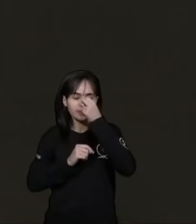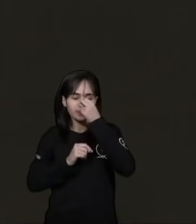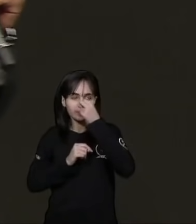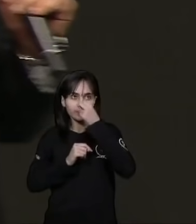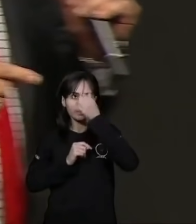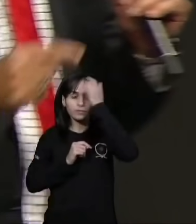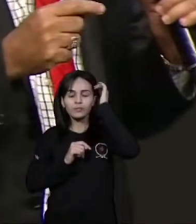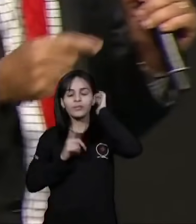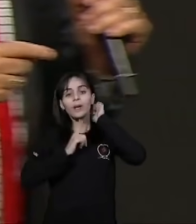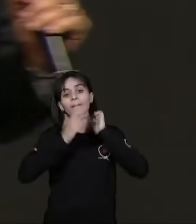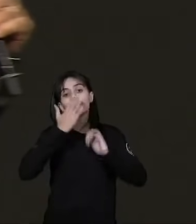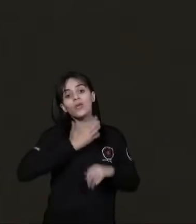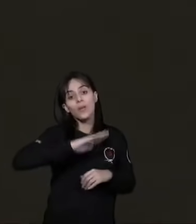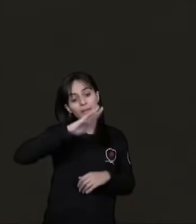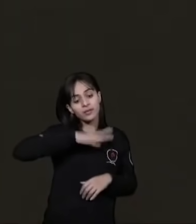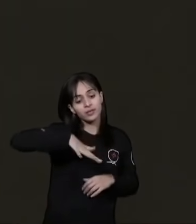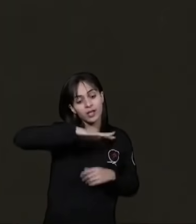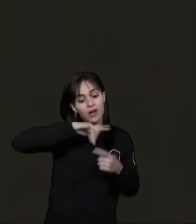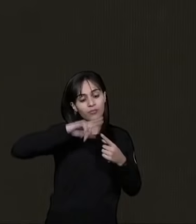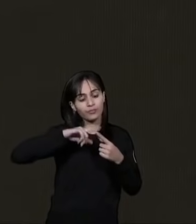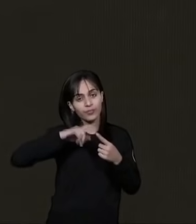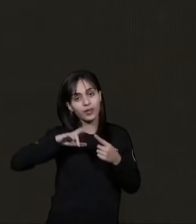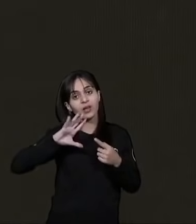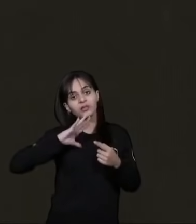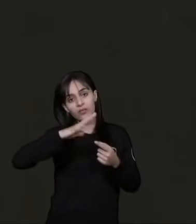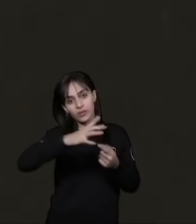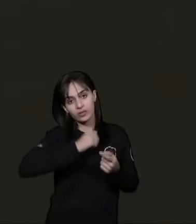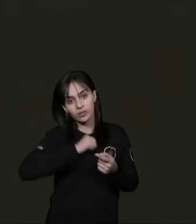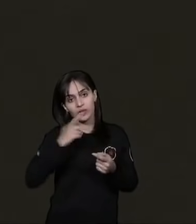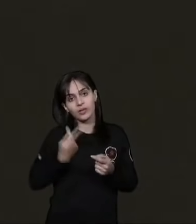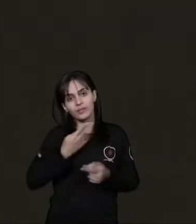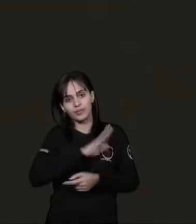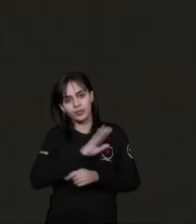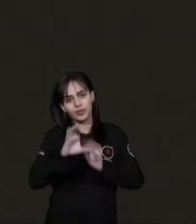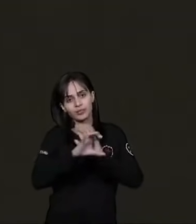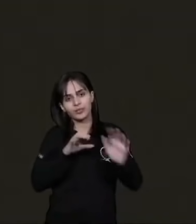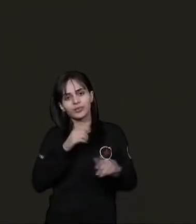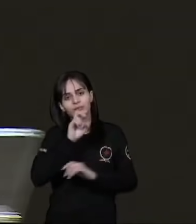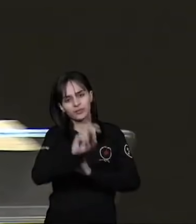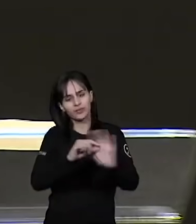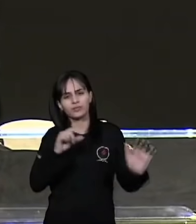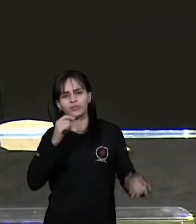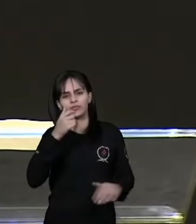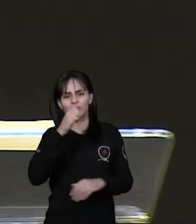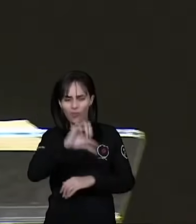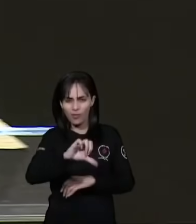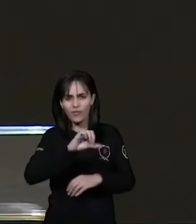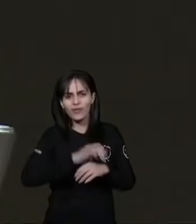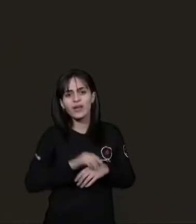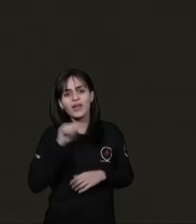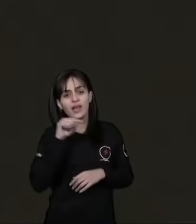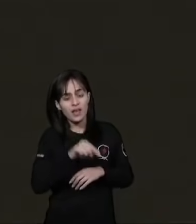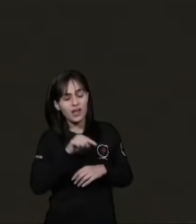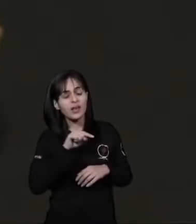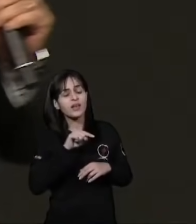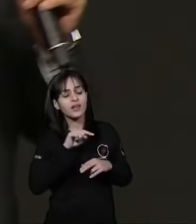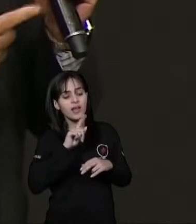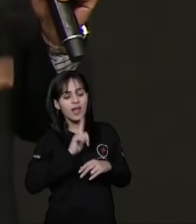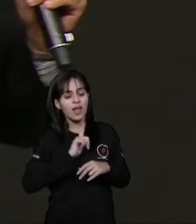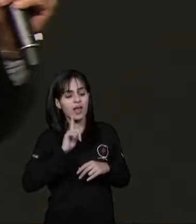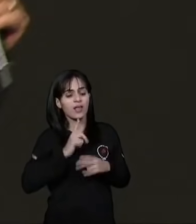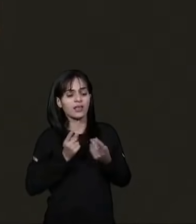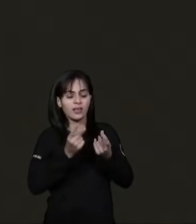nas promessas Gerais a salvação Hebreus 59 ele veio a ser a causa de uma eterna salvação